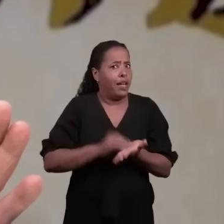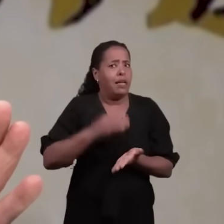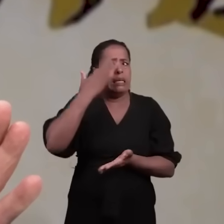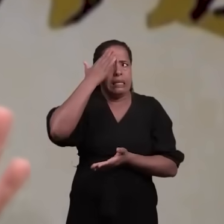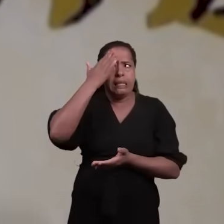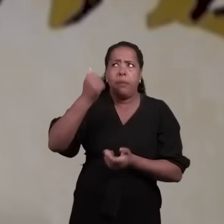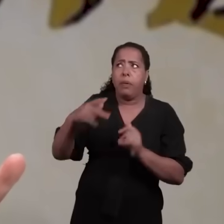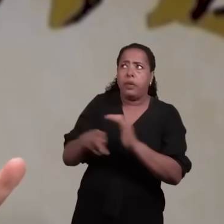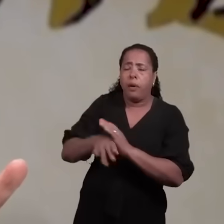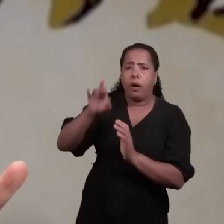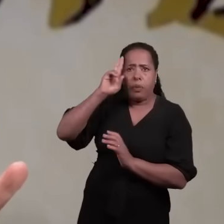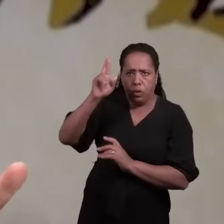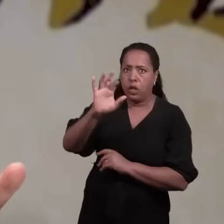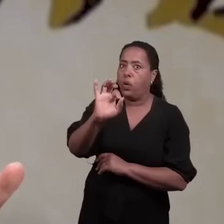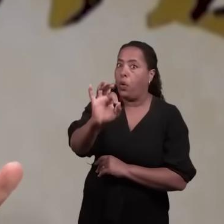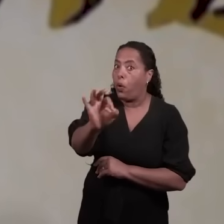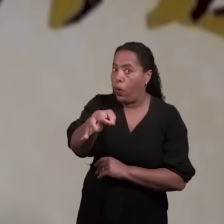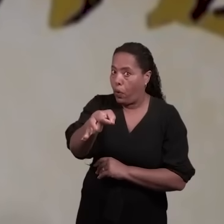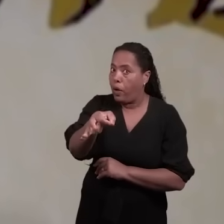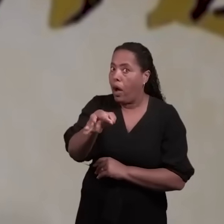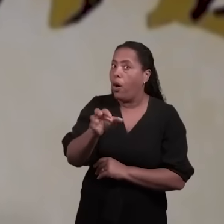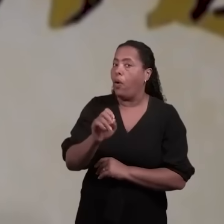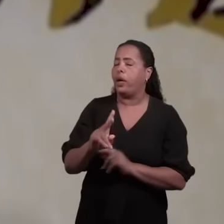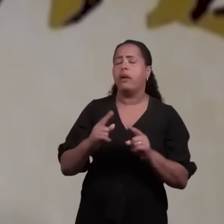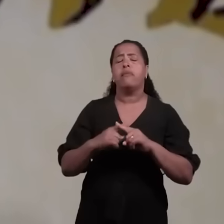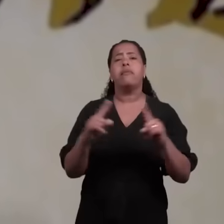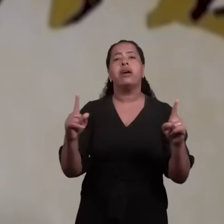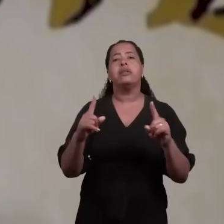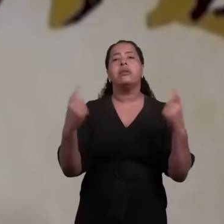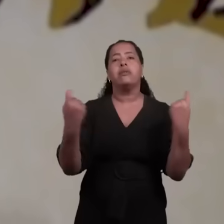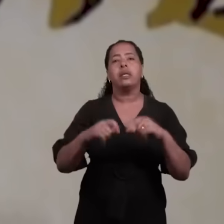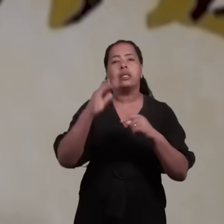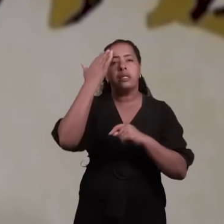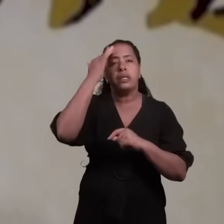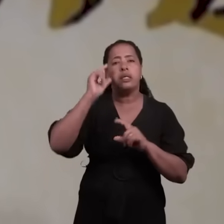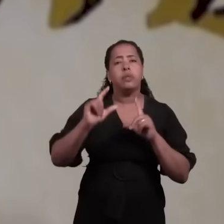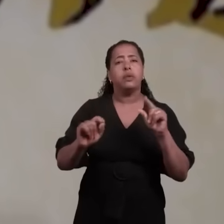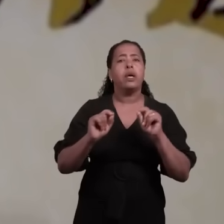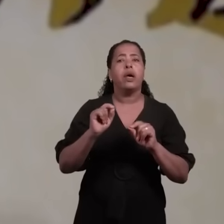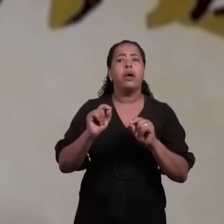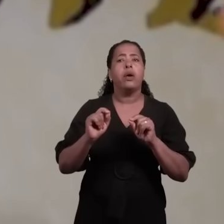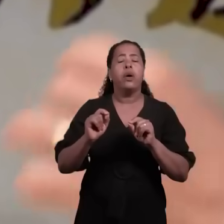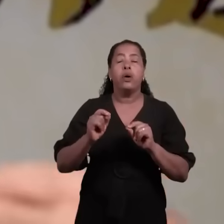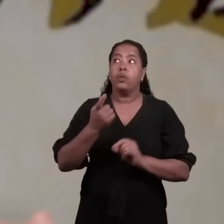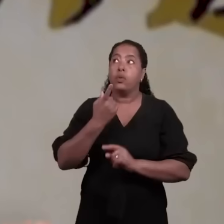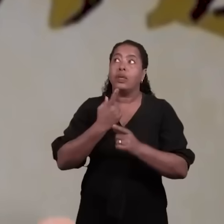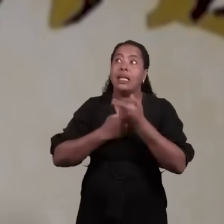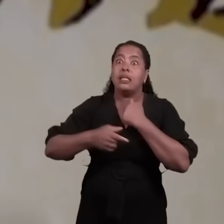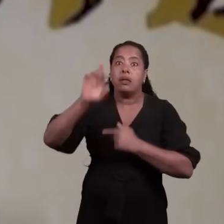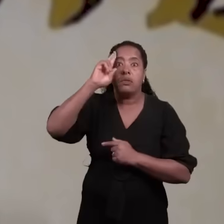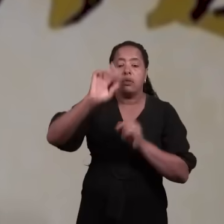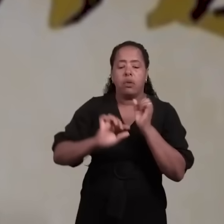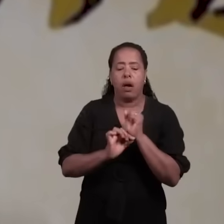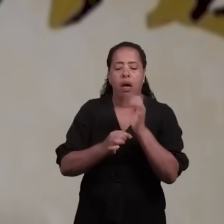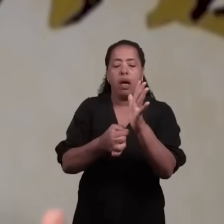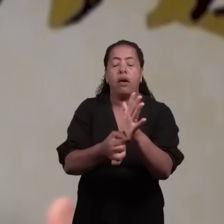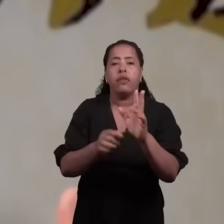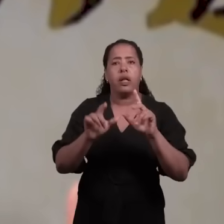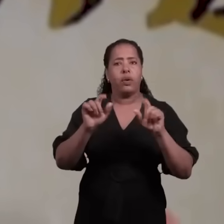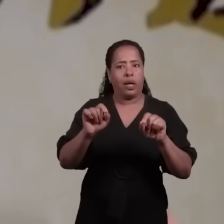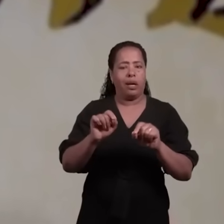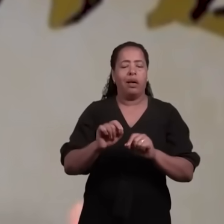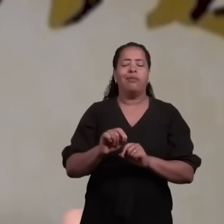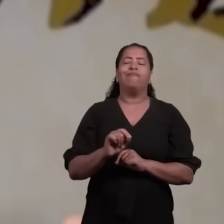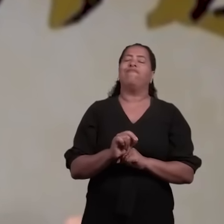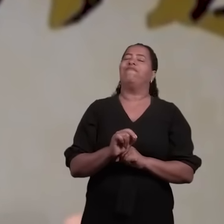ainda alguma coisa. Já sabemos que é do Senhor, a manifestação. Agora, o que resta saber? O que é que o Senhor está mostrando com isso? Aí veio a palavra